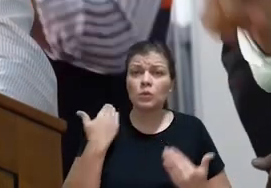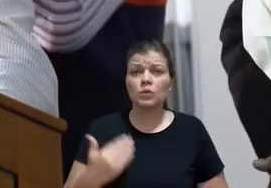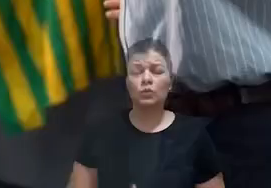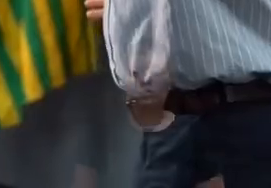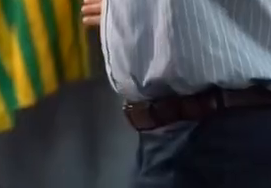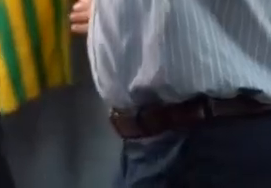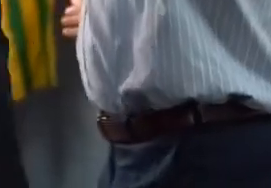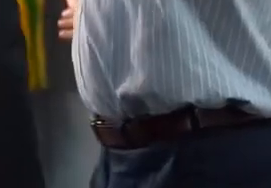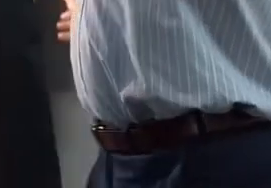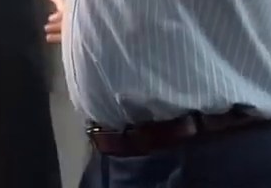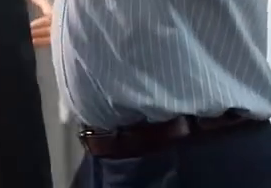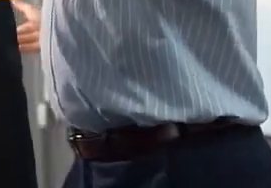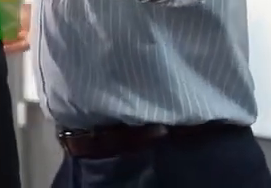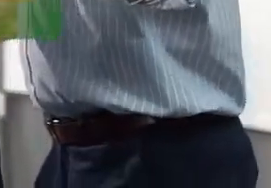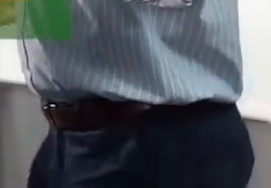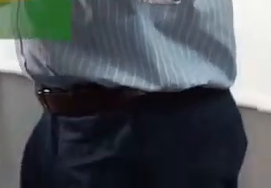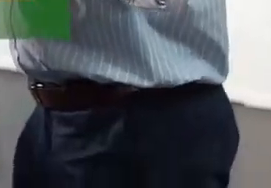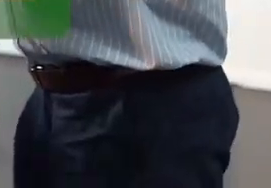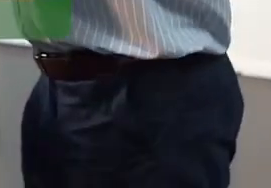enlutadas.